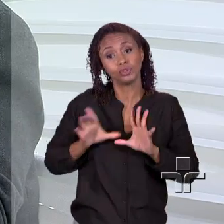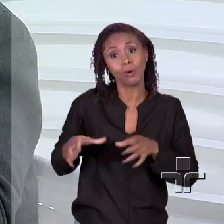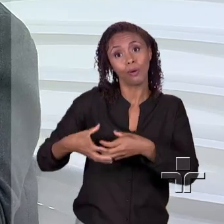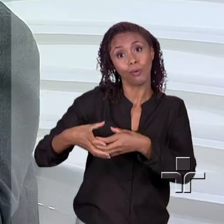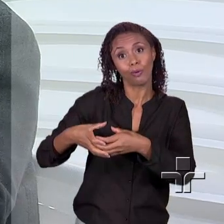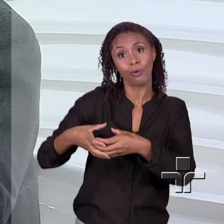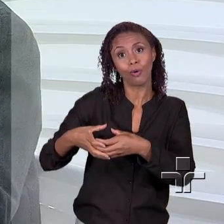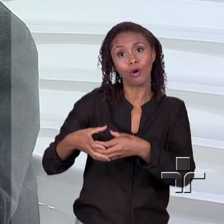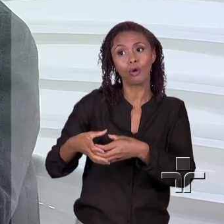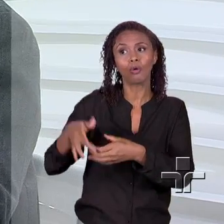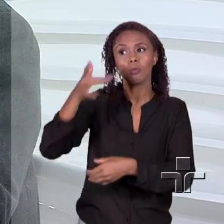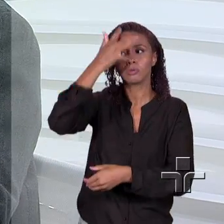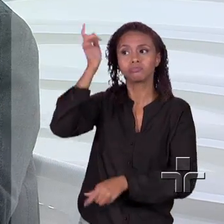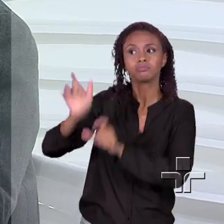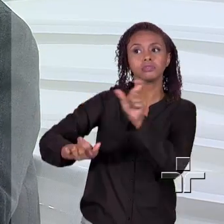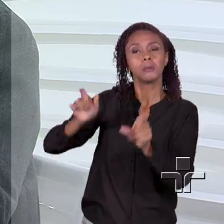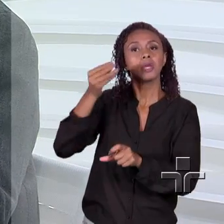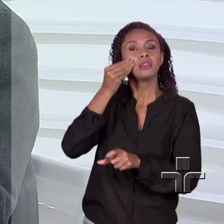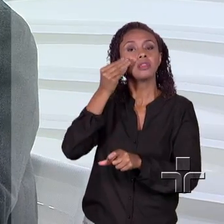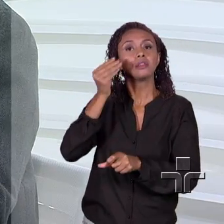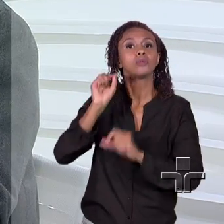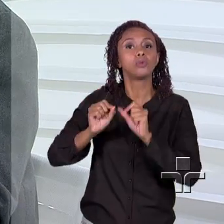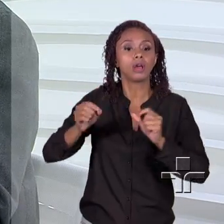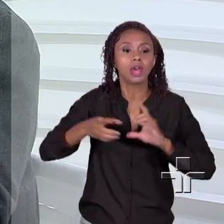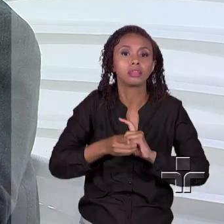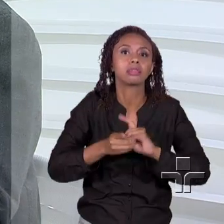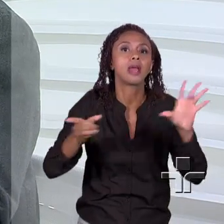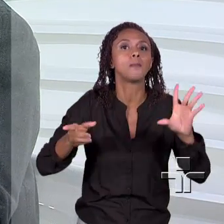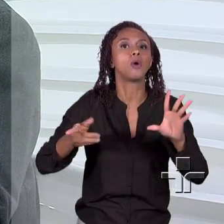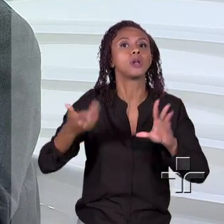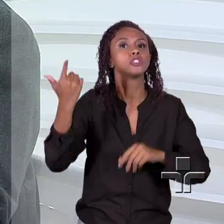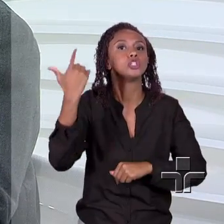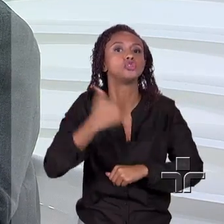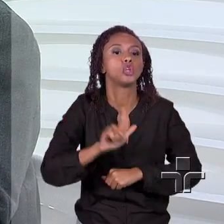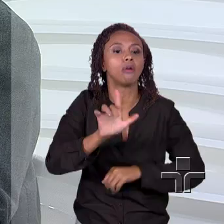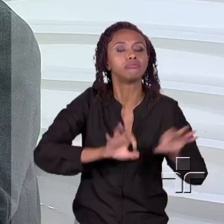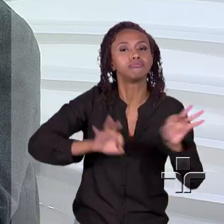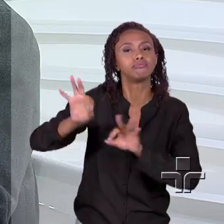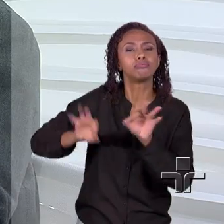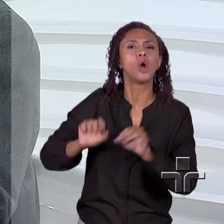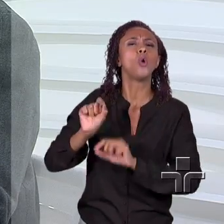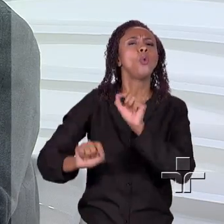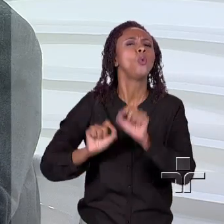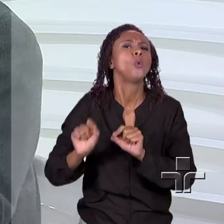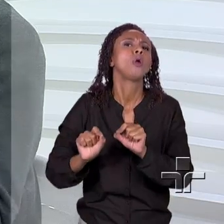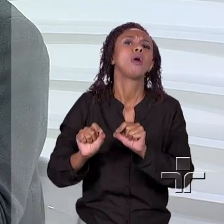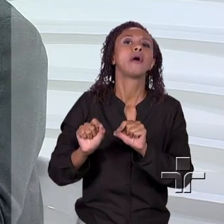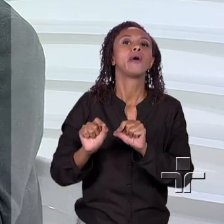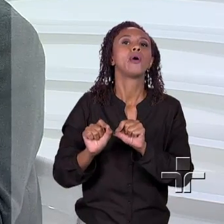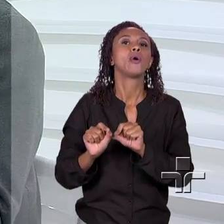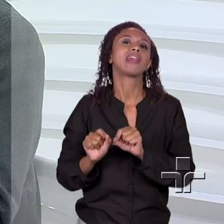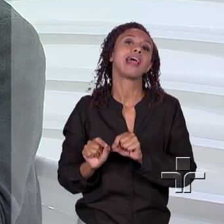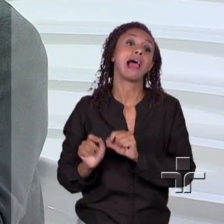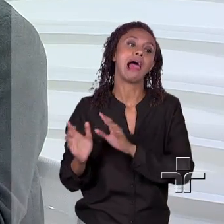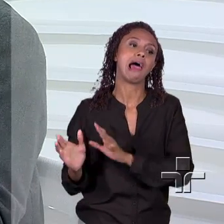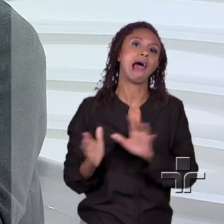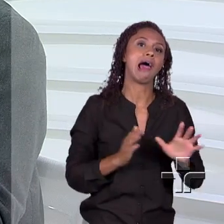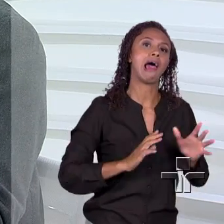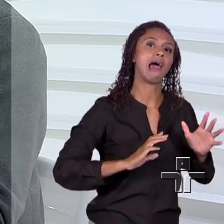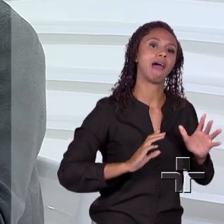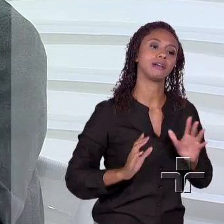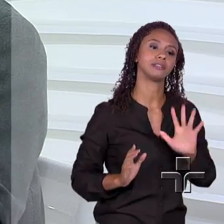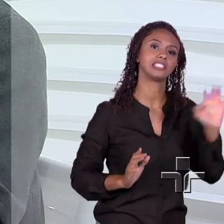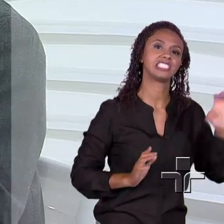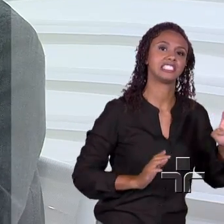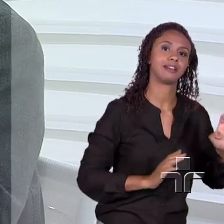tentando repensar democracia, repensar o que é de ser da esquerda e repensar